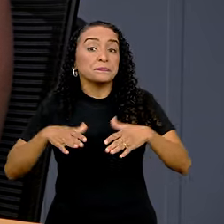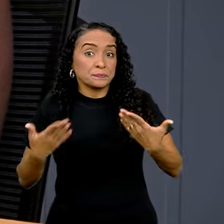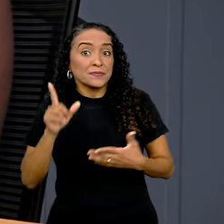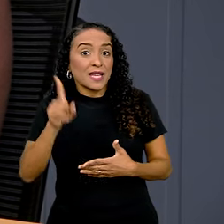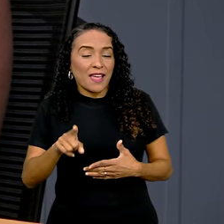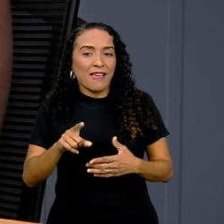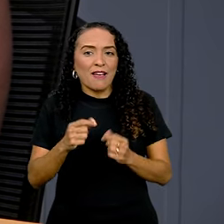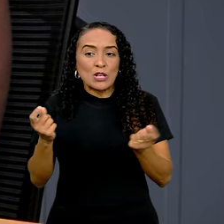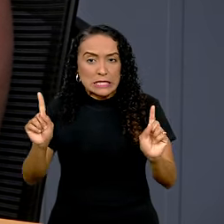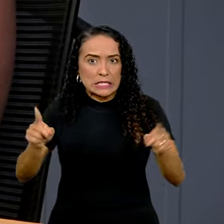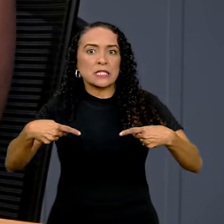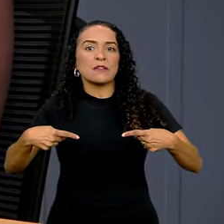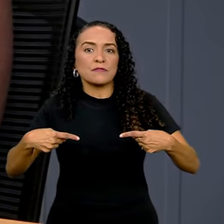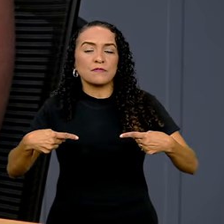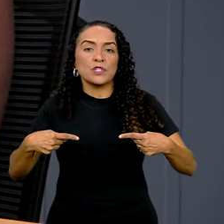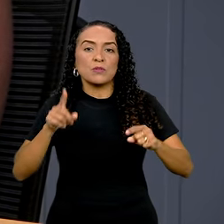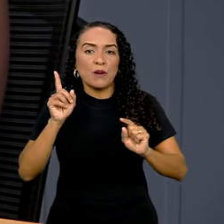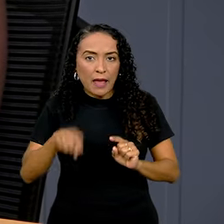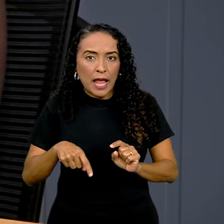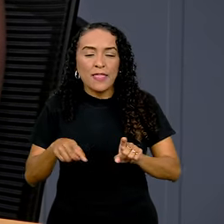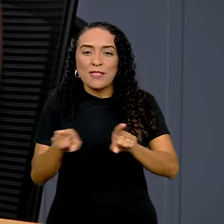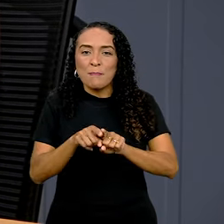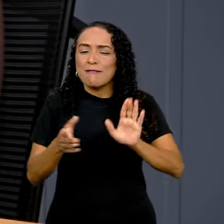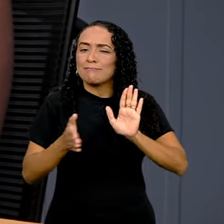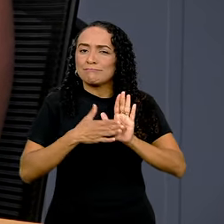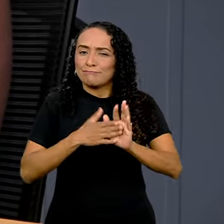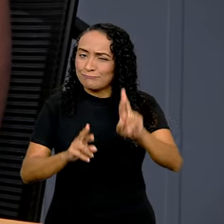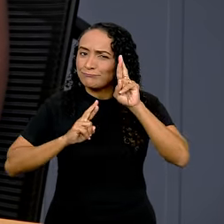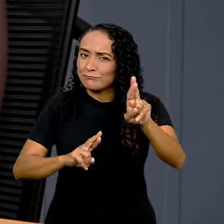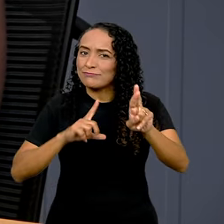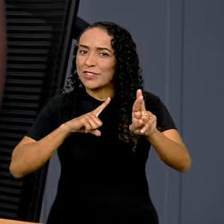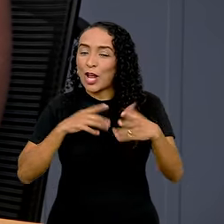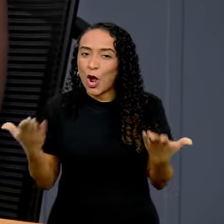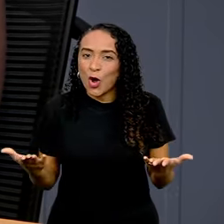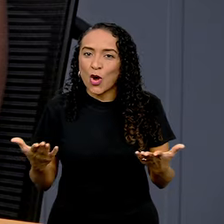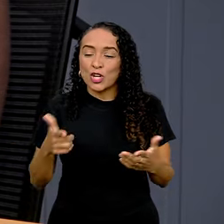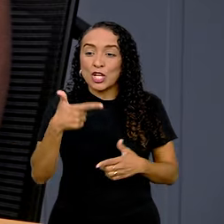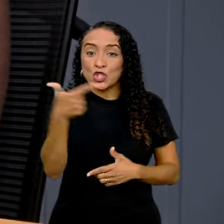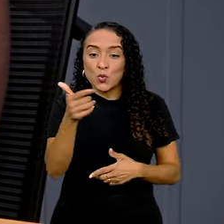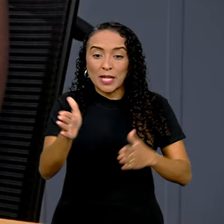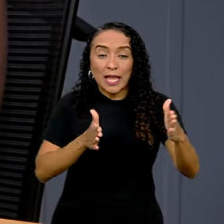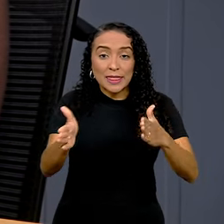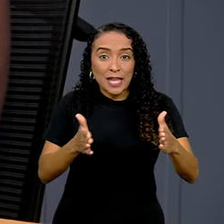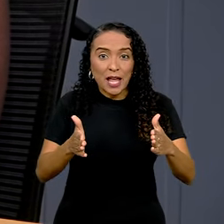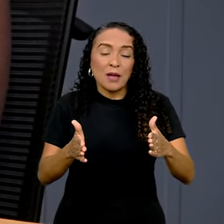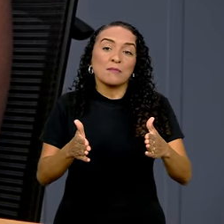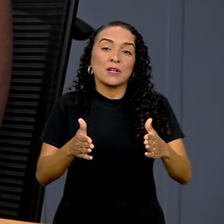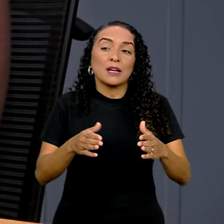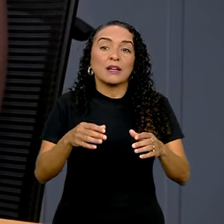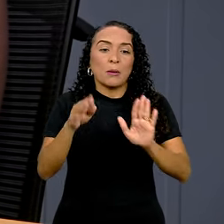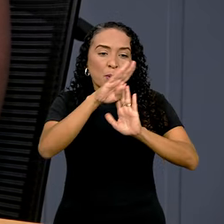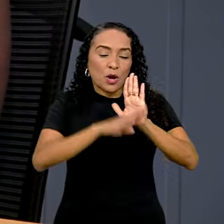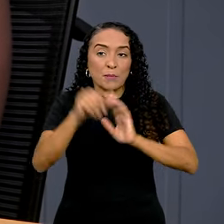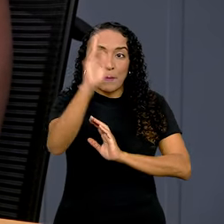inclusive é um dos grandes desafios e uma das grandes apostas né que nós temos agora na segunda etapa do do Plano Brasil